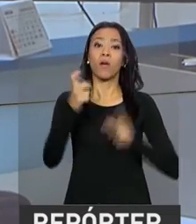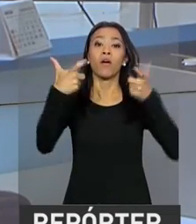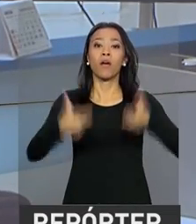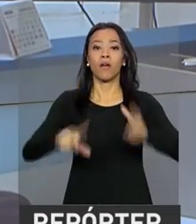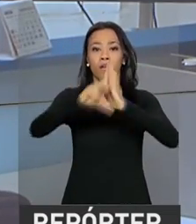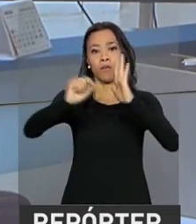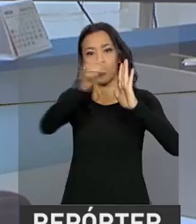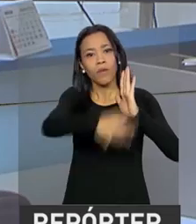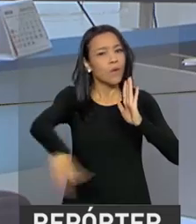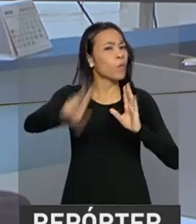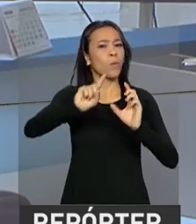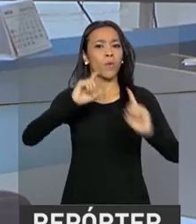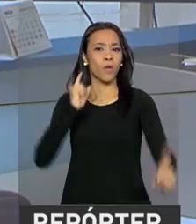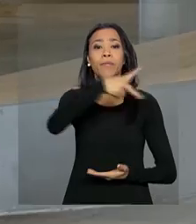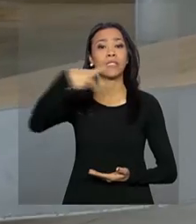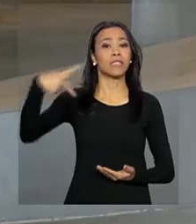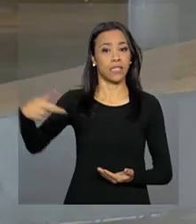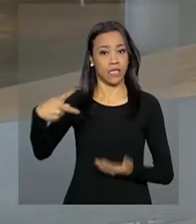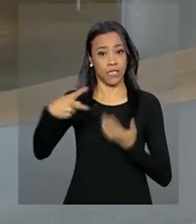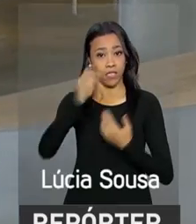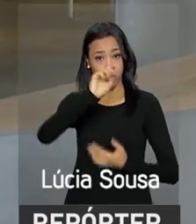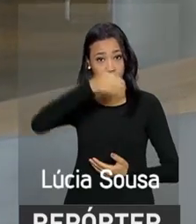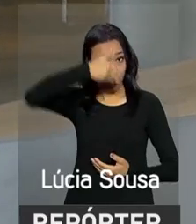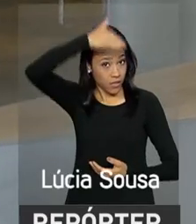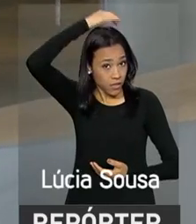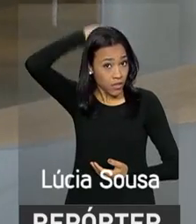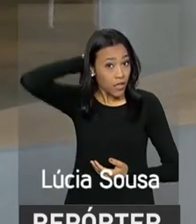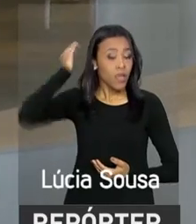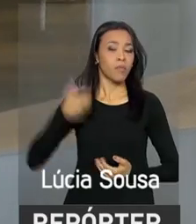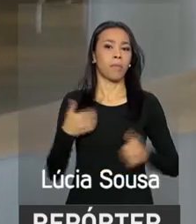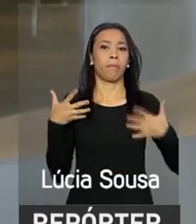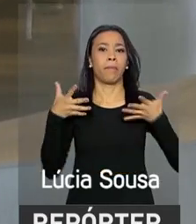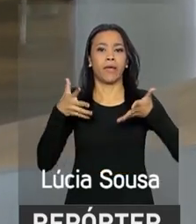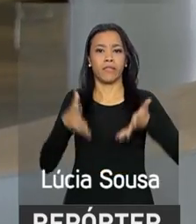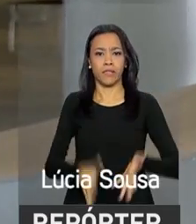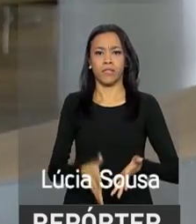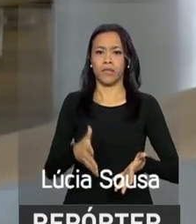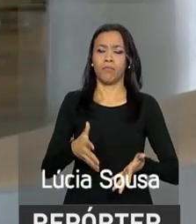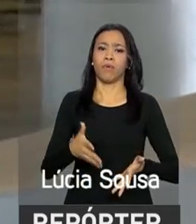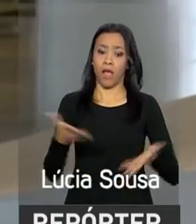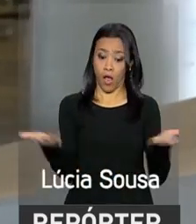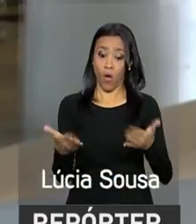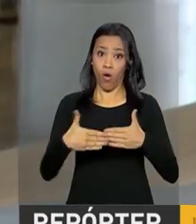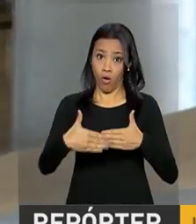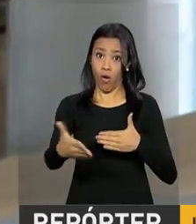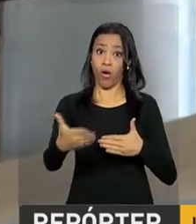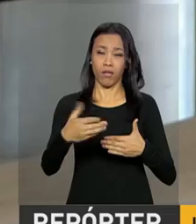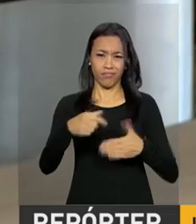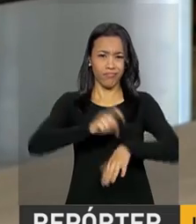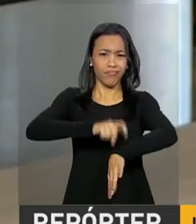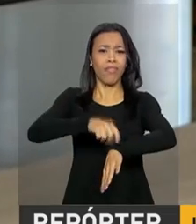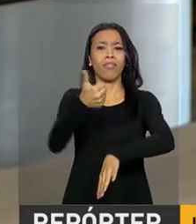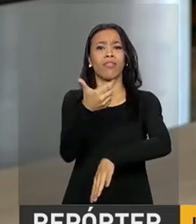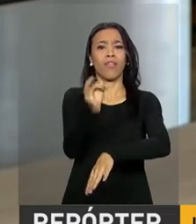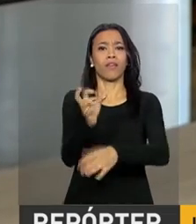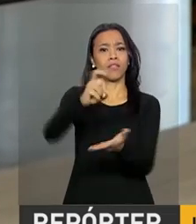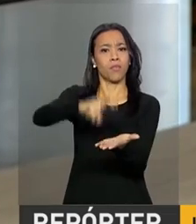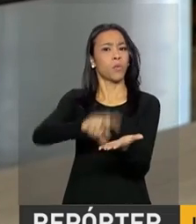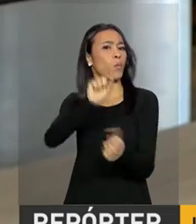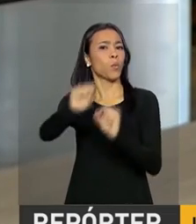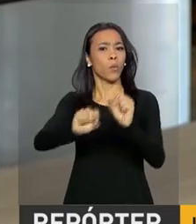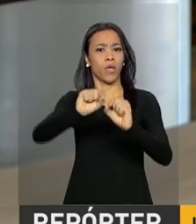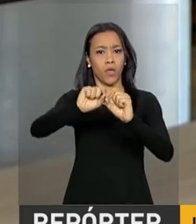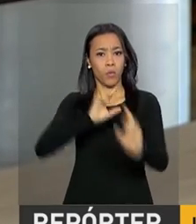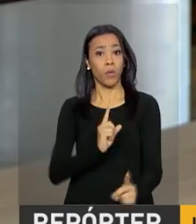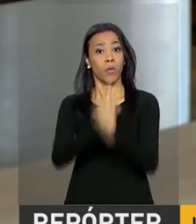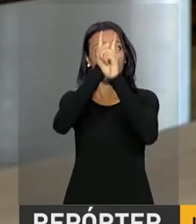do Planalto de um encontro com militares o Michel Temer participa agora pela manhã agora a partir das 10 horas da manhã de uma cerimônia